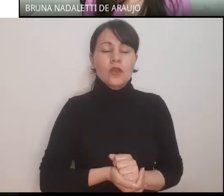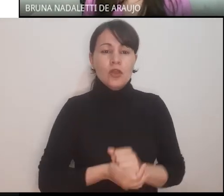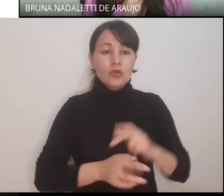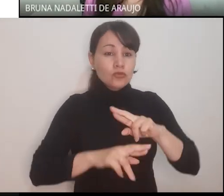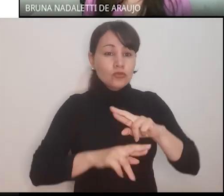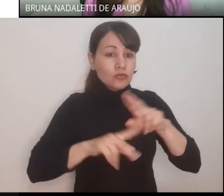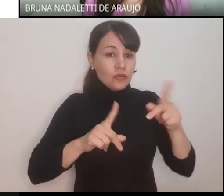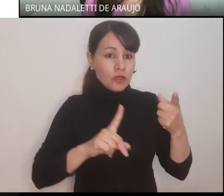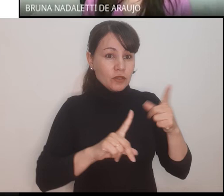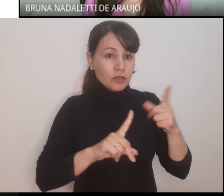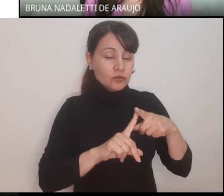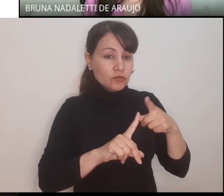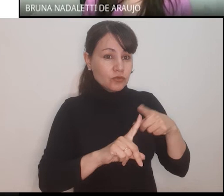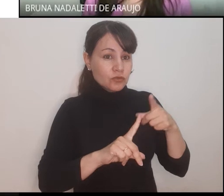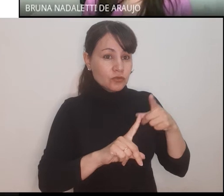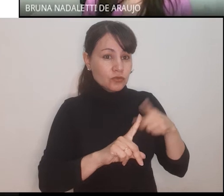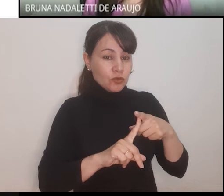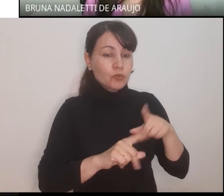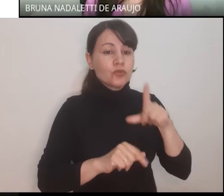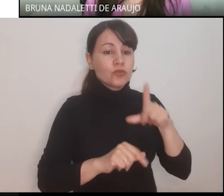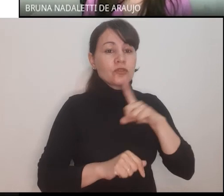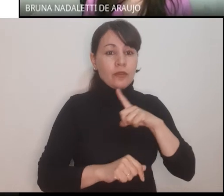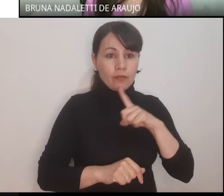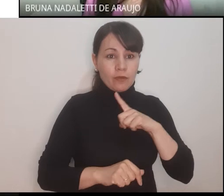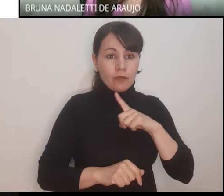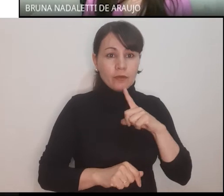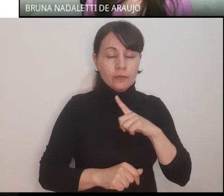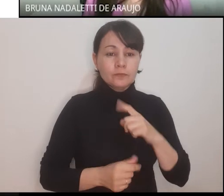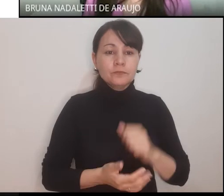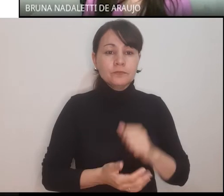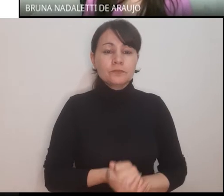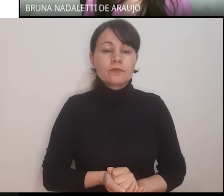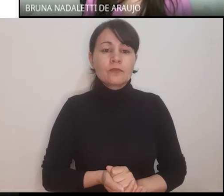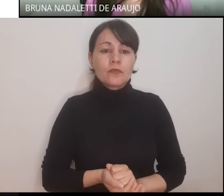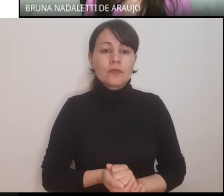diversos tipos que existem,